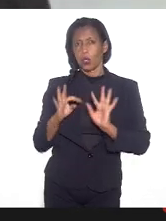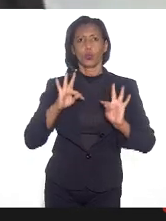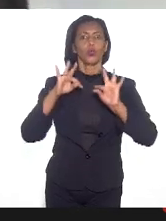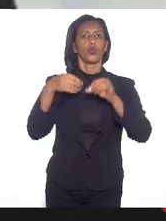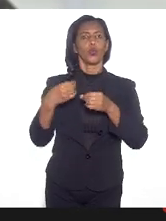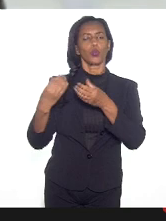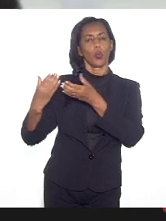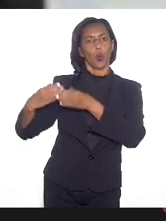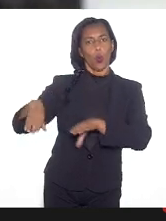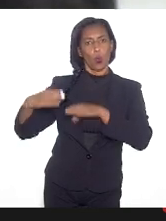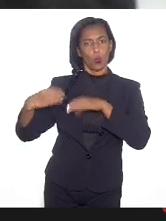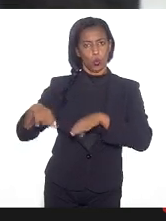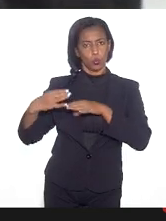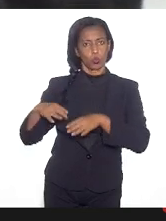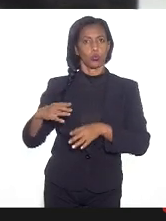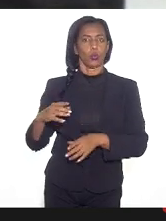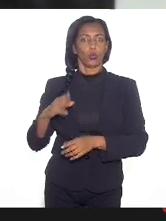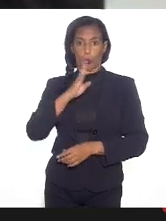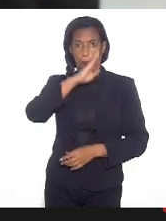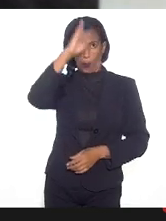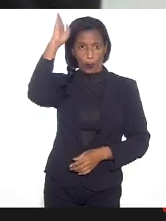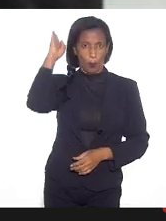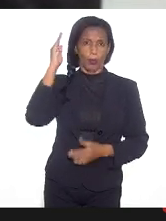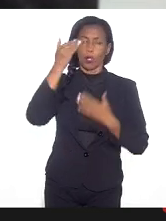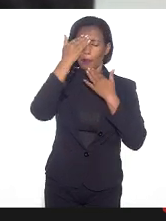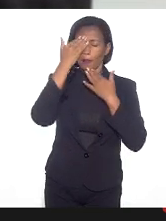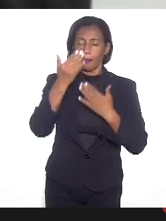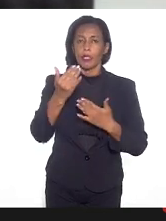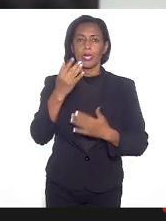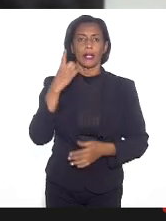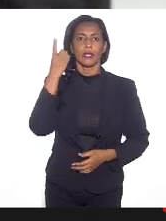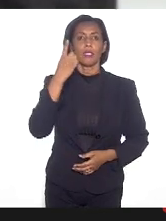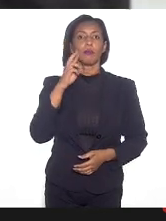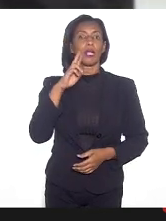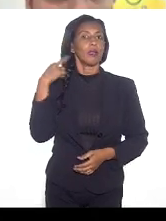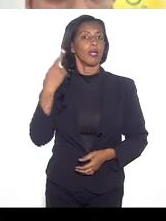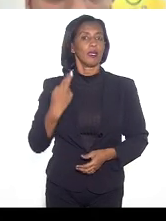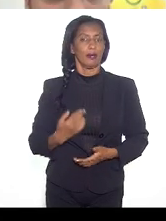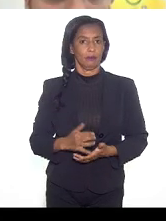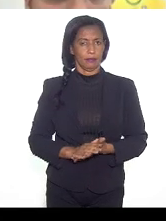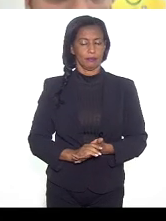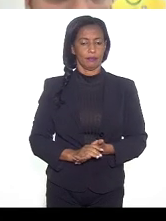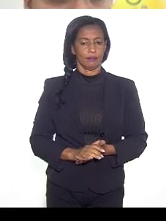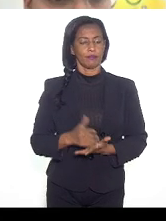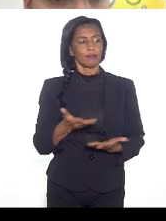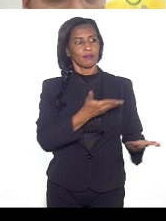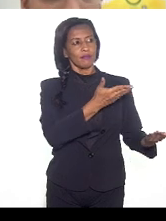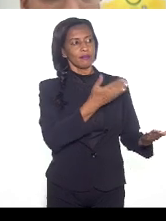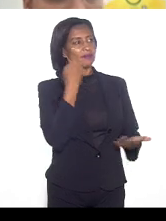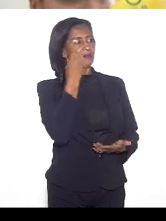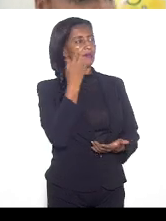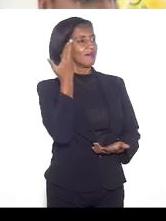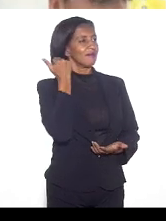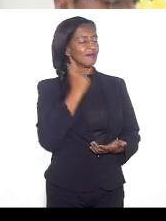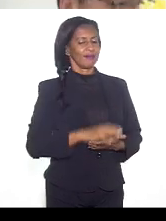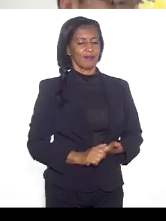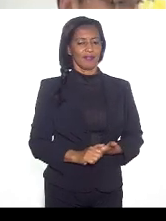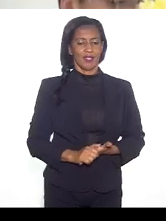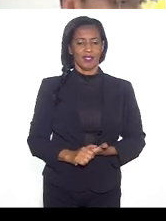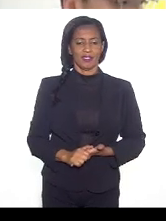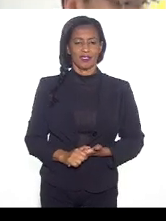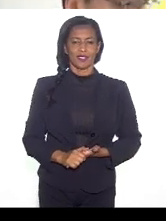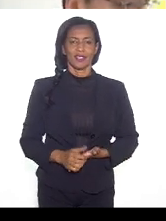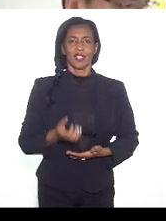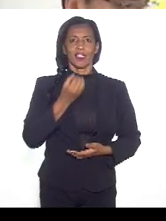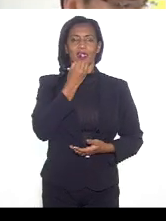dos concursos públicos do Corpo de Bombeiros. Obrigado, deputada Renata Souza. Com a palavra, deputado Eliomar. Muito bom dia,